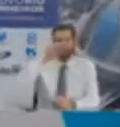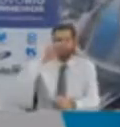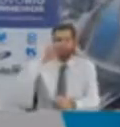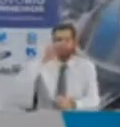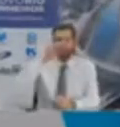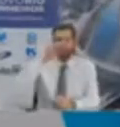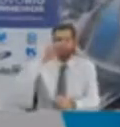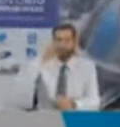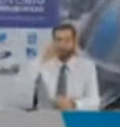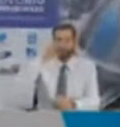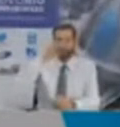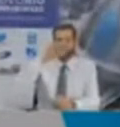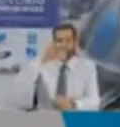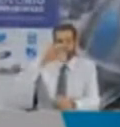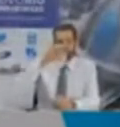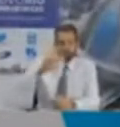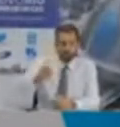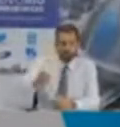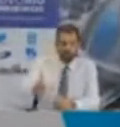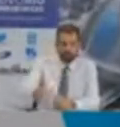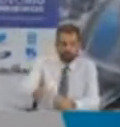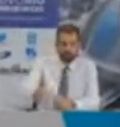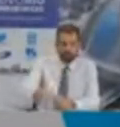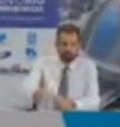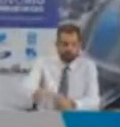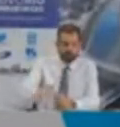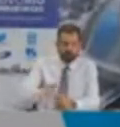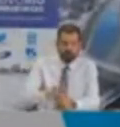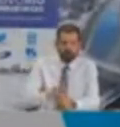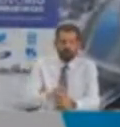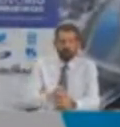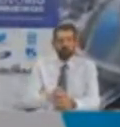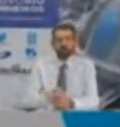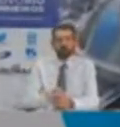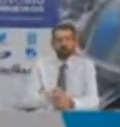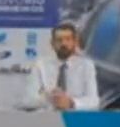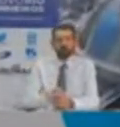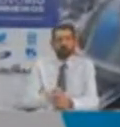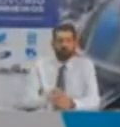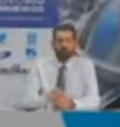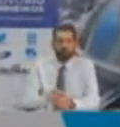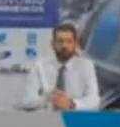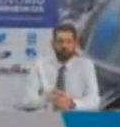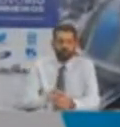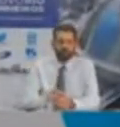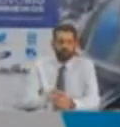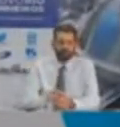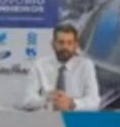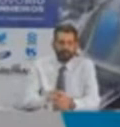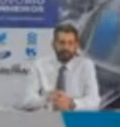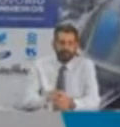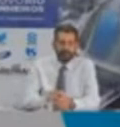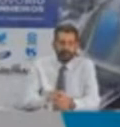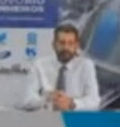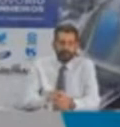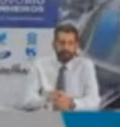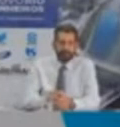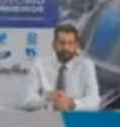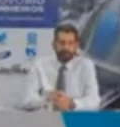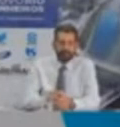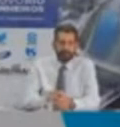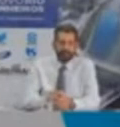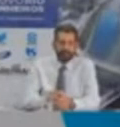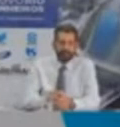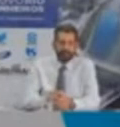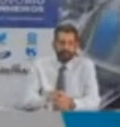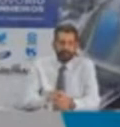pobre. Né? Fizemos leilão, deu 2 bilhões de outorga e 3 bilhões de investimento. Esse dinheiro